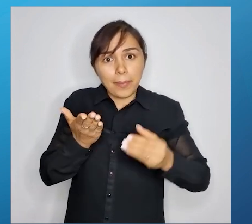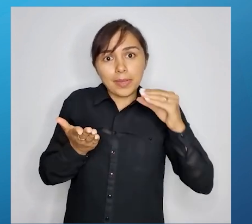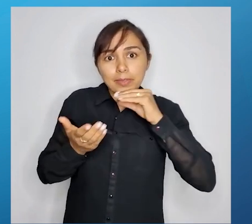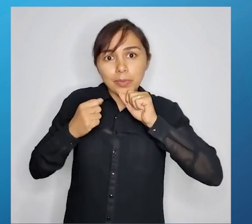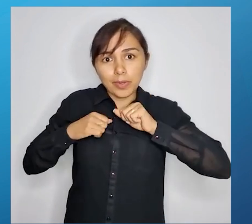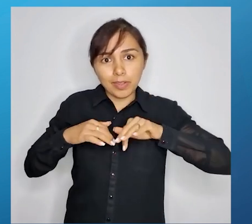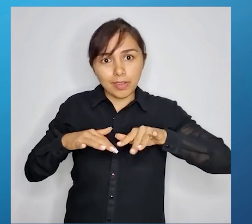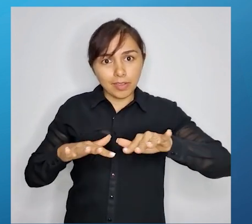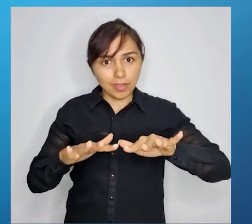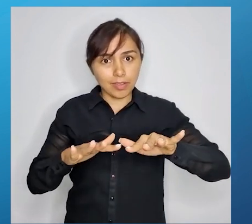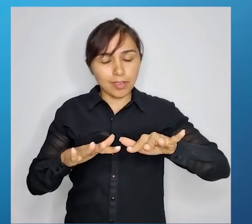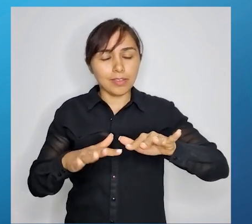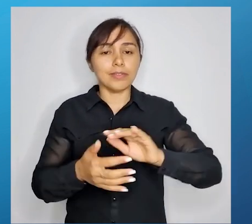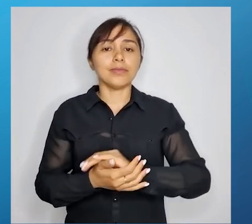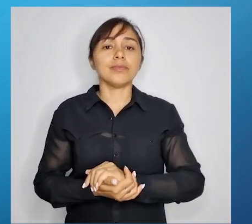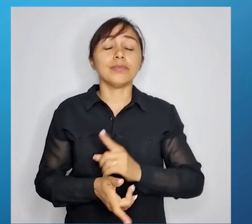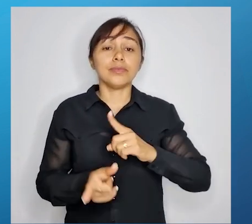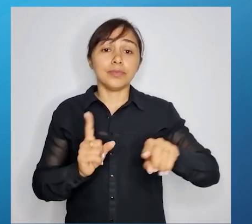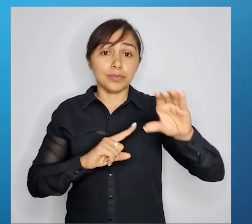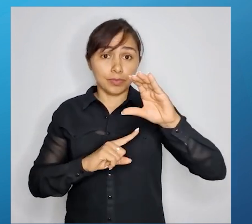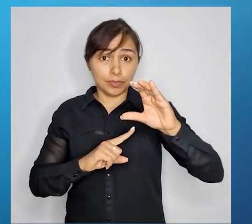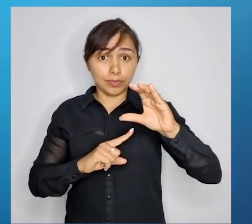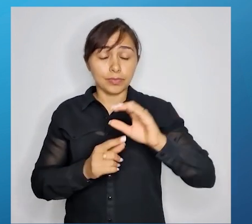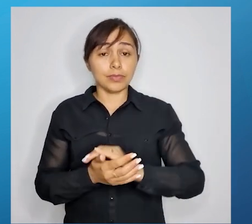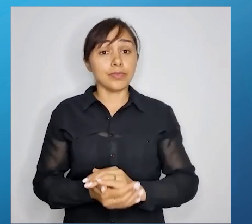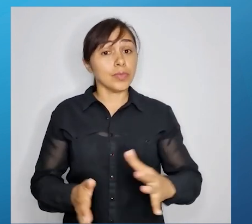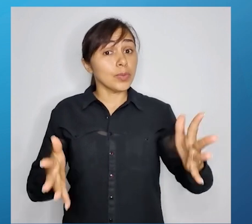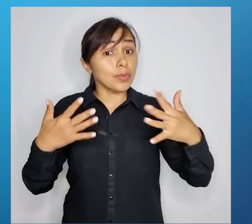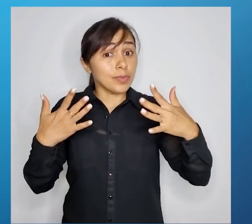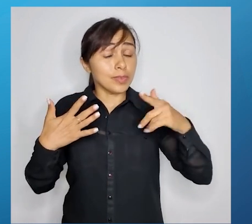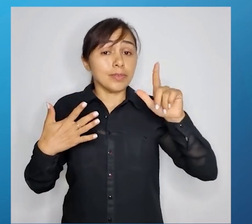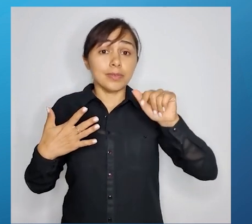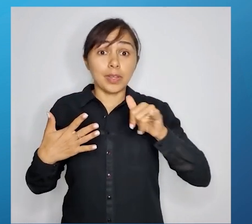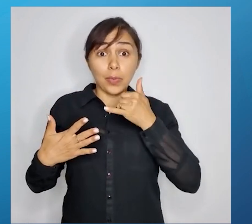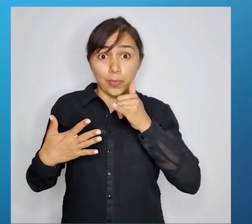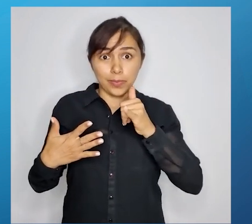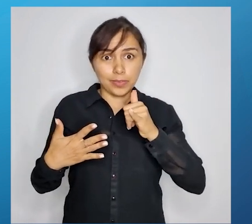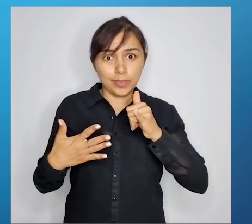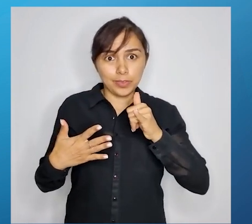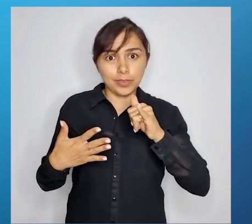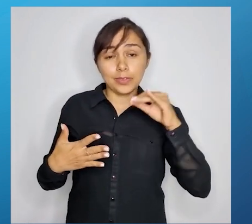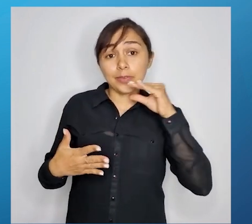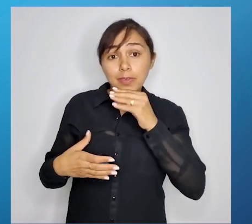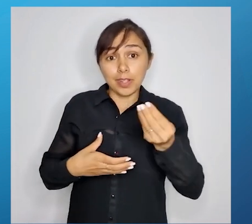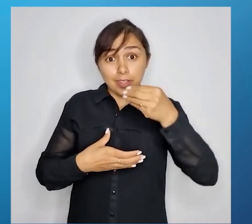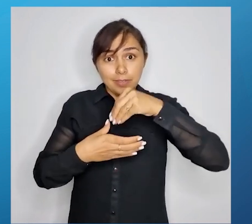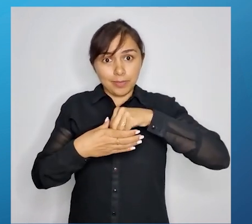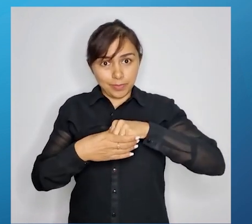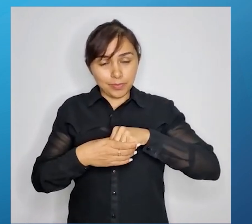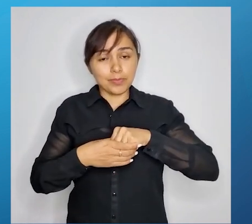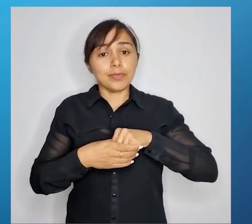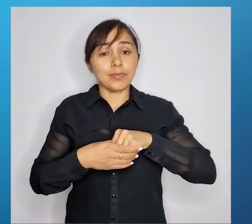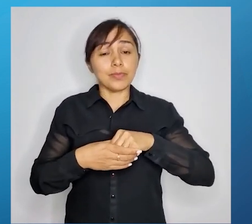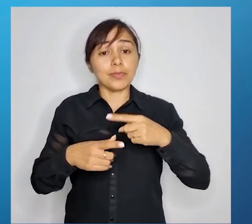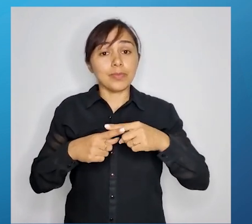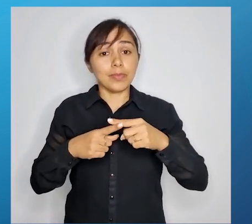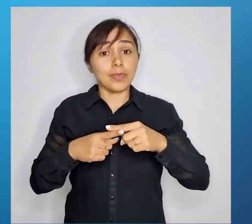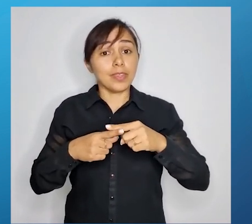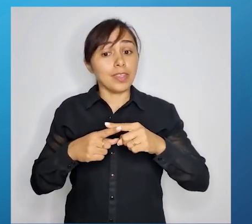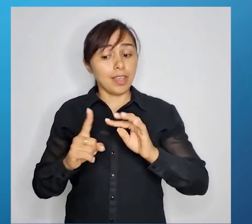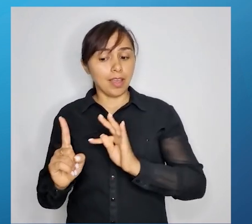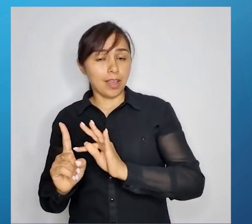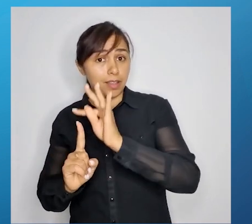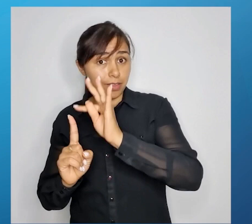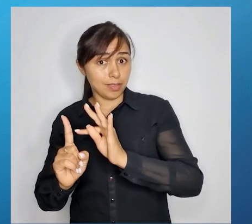térmica? C. O calor é uma energia térmica em trânsito motivada pela igualdade de temperatura, que